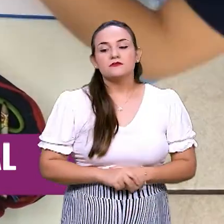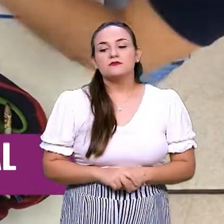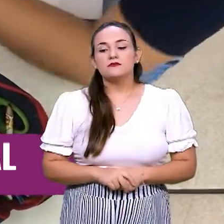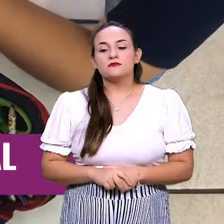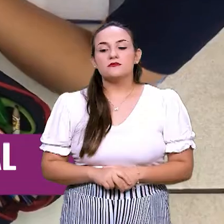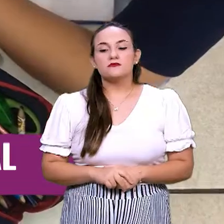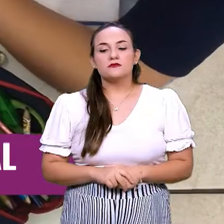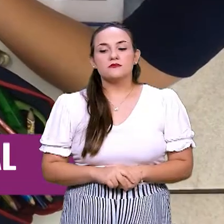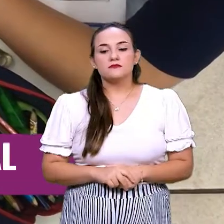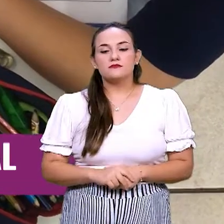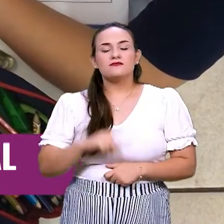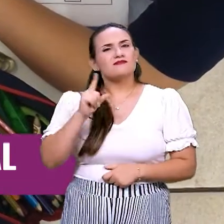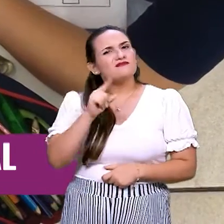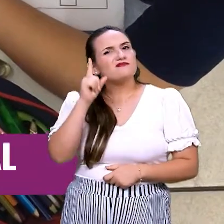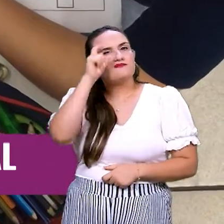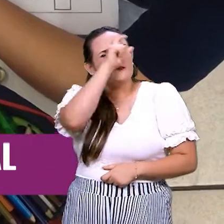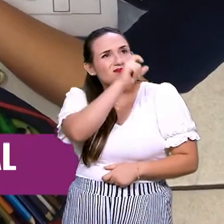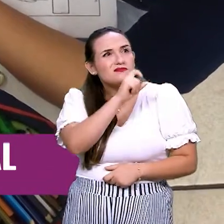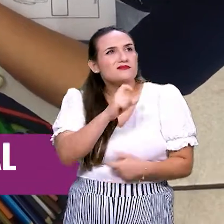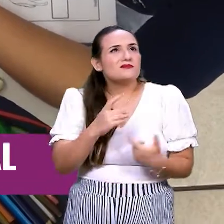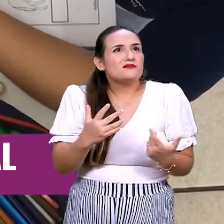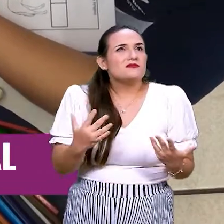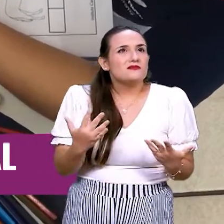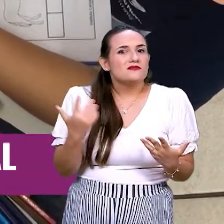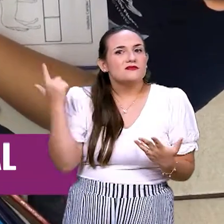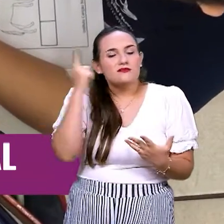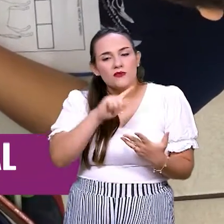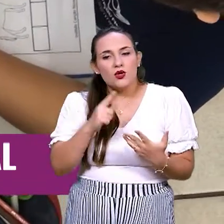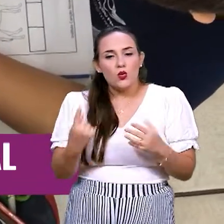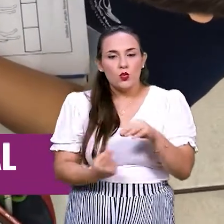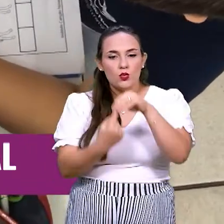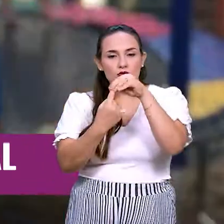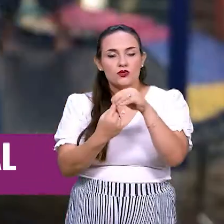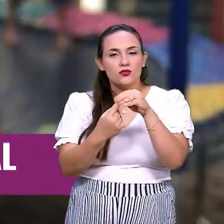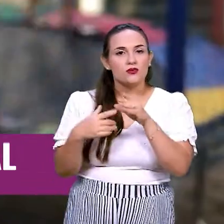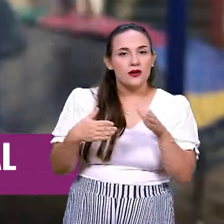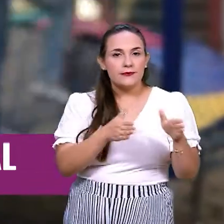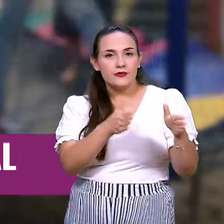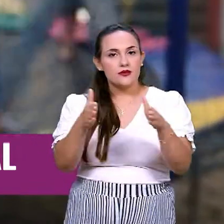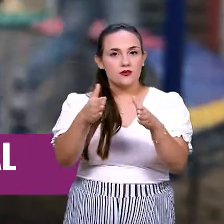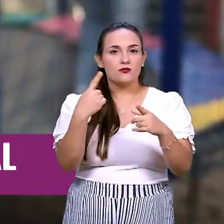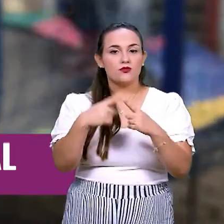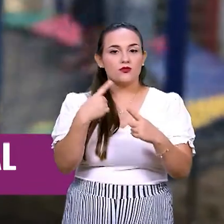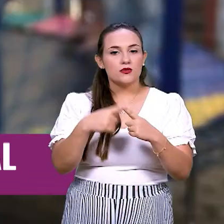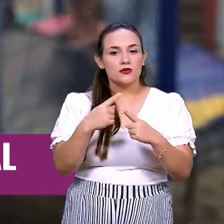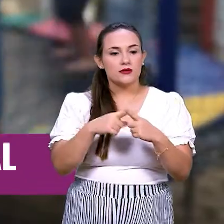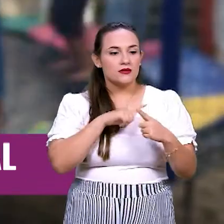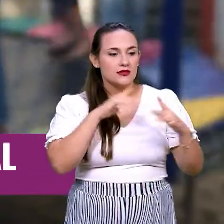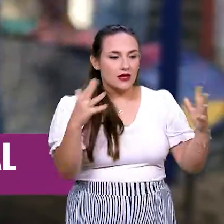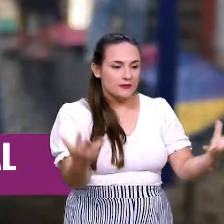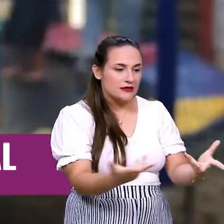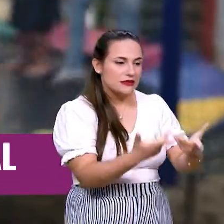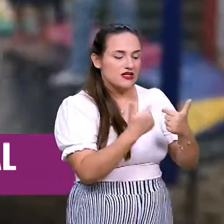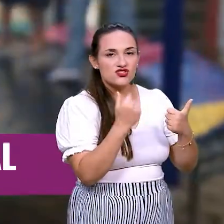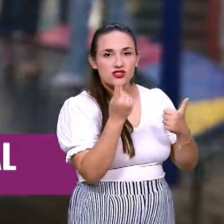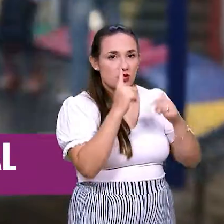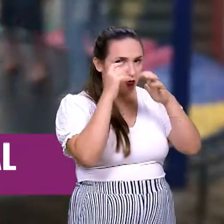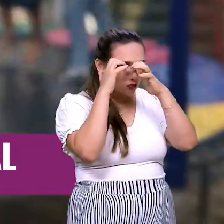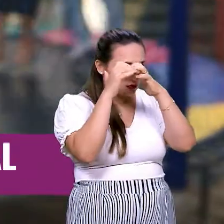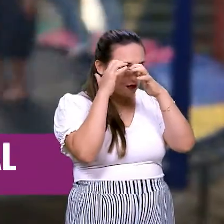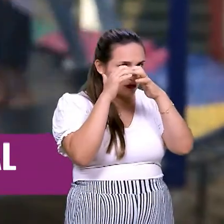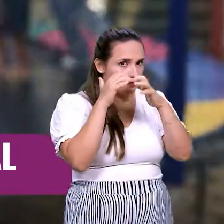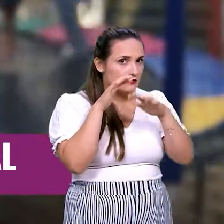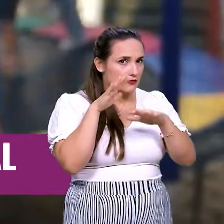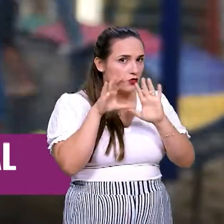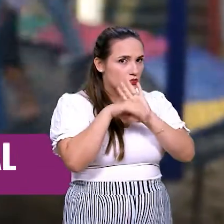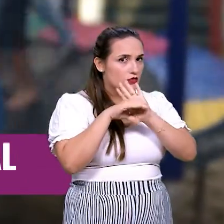E é muito difícil a gente seguir um caminho único, porque se a gente falar das habilidades não cognitivas, elas são um leque enorme. E o